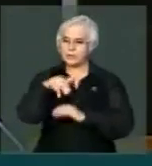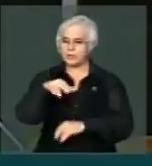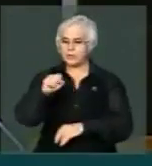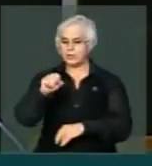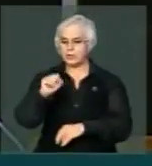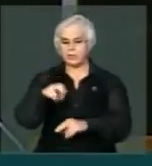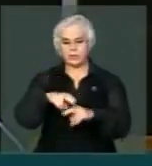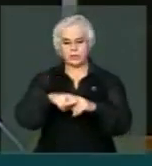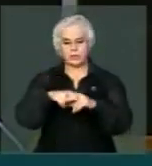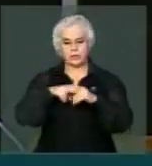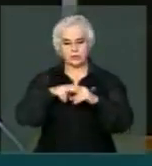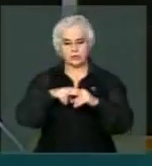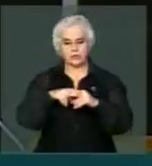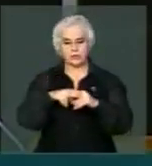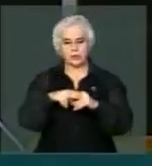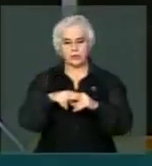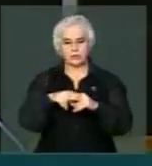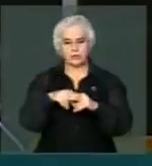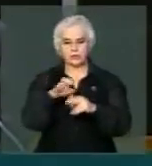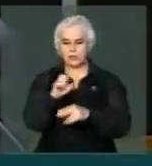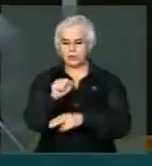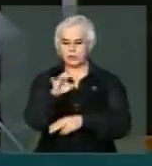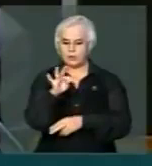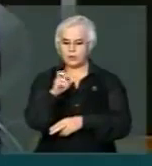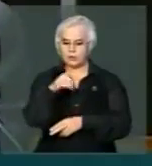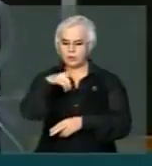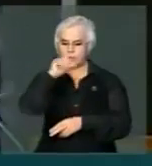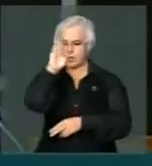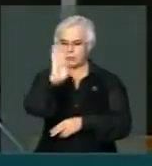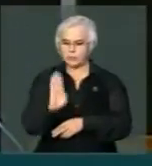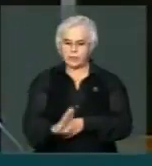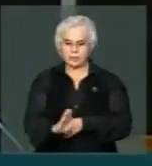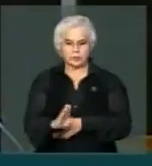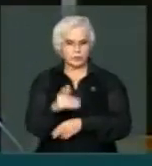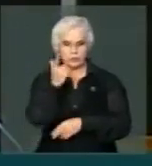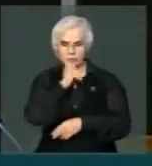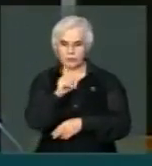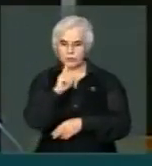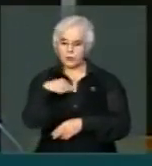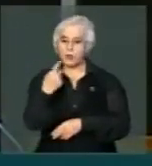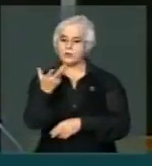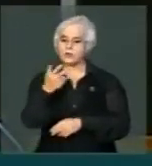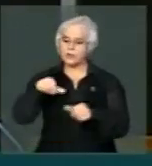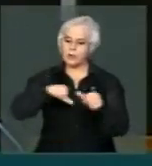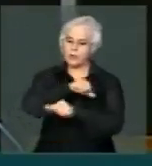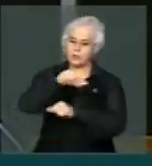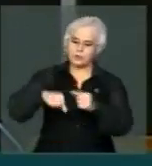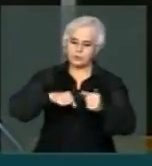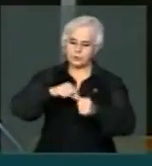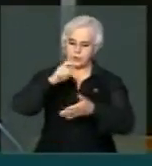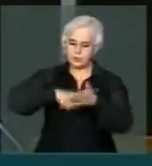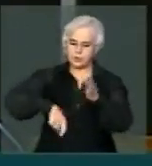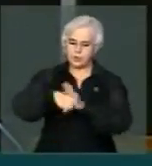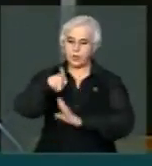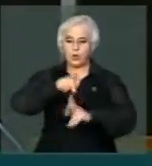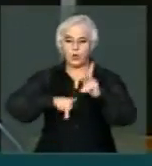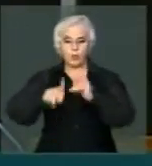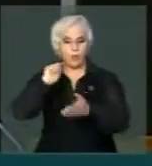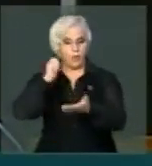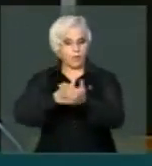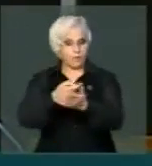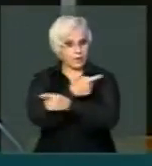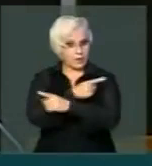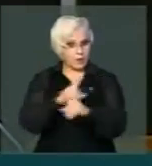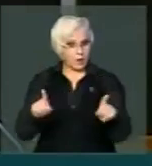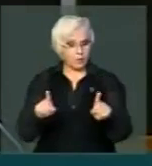da complacência do Estado. Nós queremos uma reforma tributária em que o povo não pague a